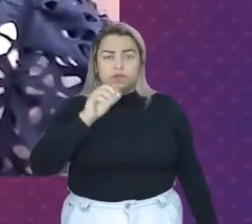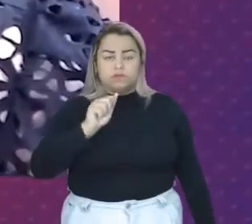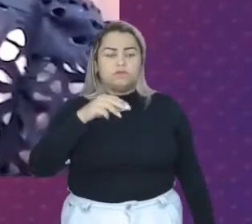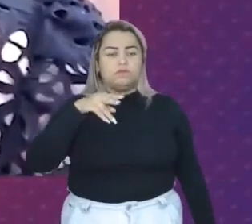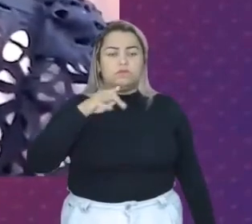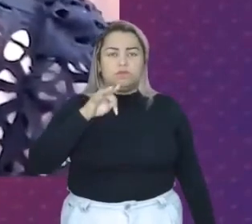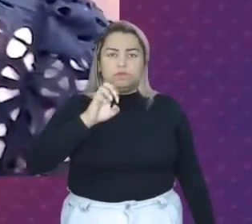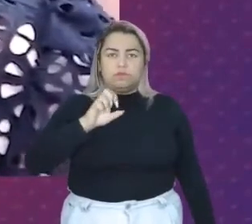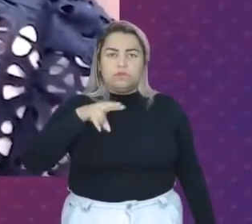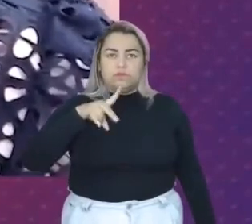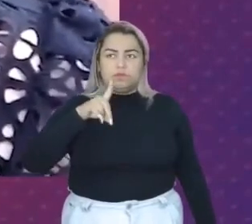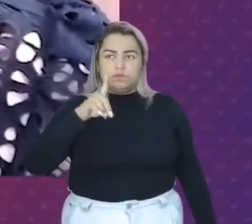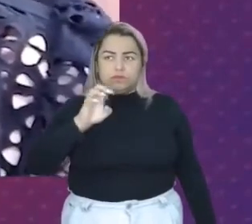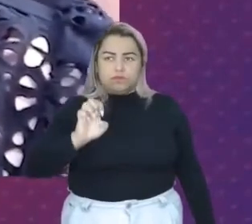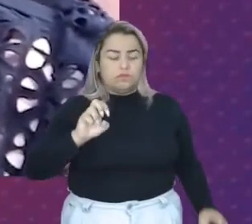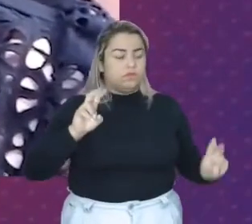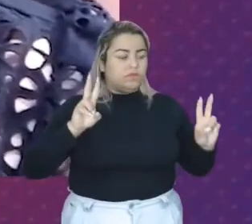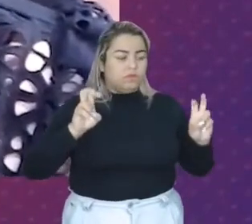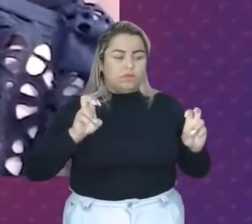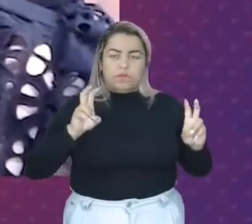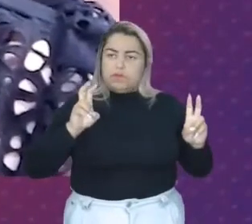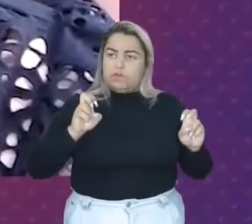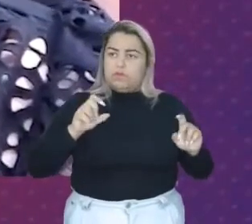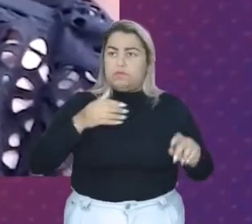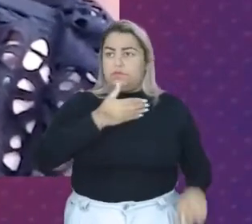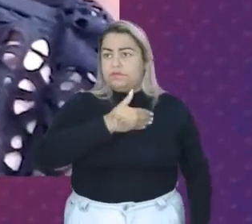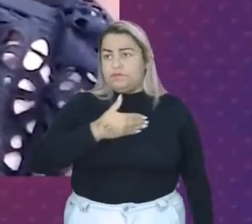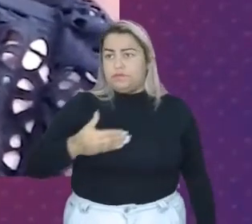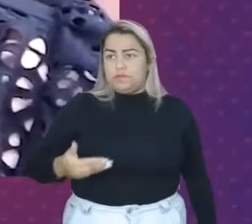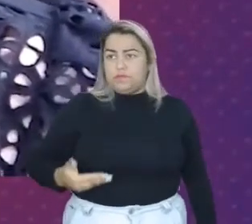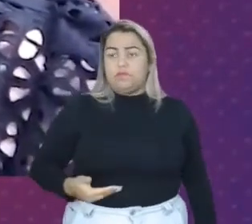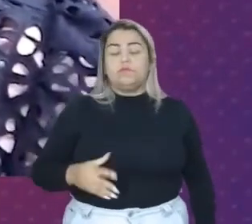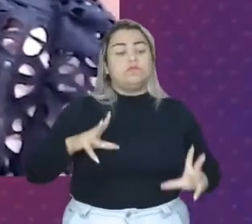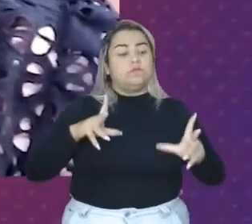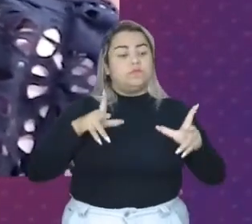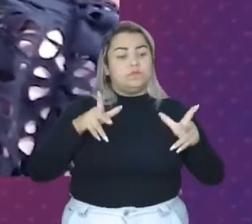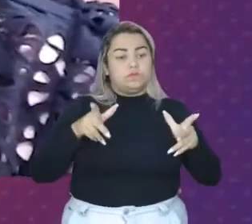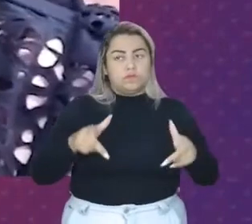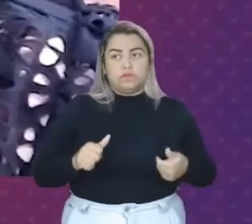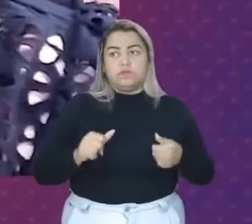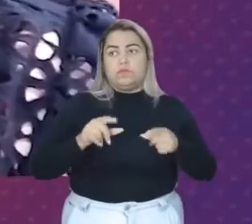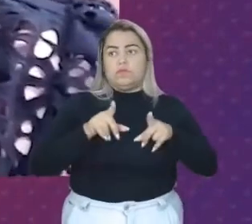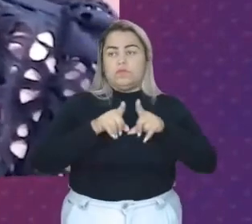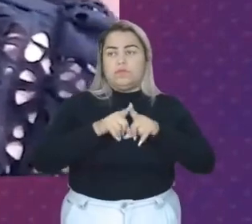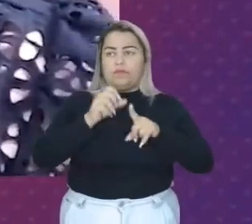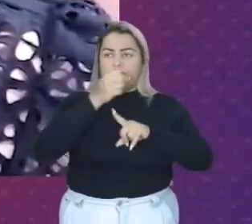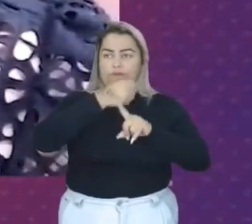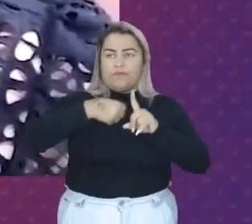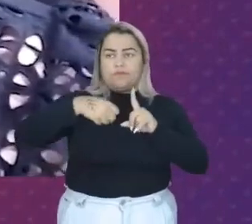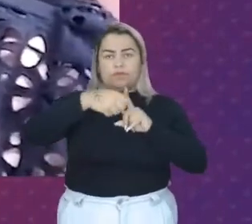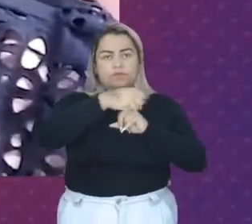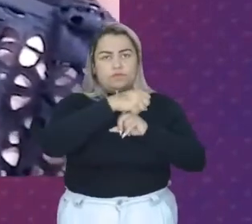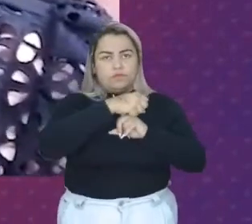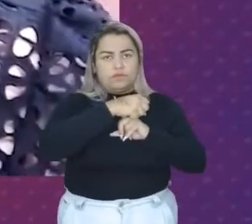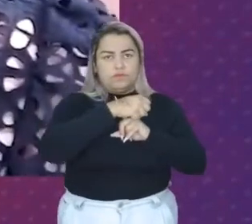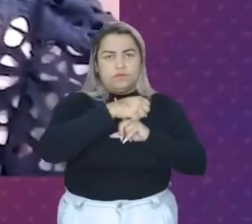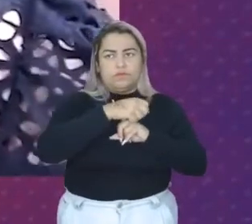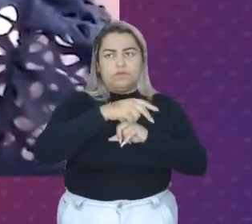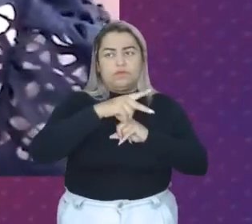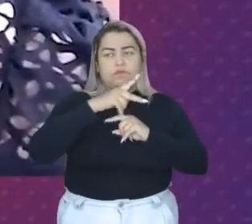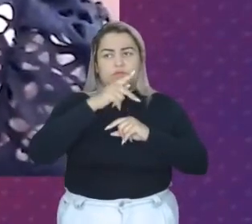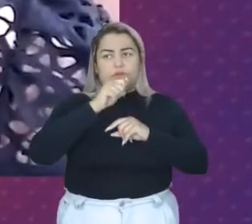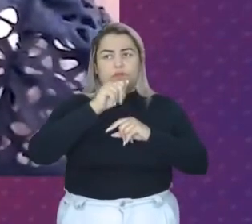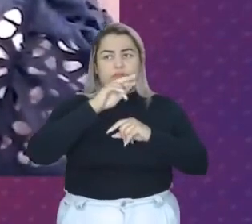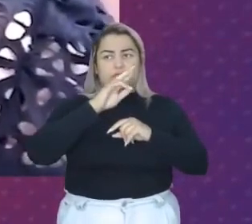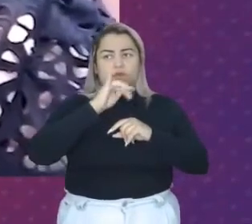têm que vir à tona e nós envolvermos a todos e todas, porque a sociedade patriarcal